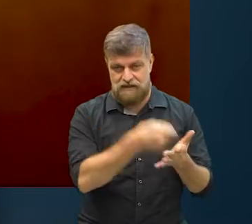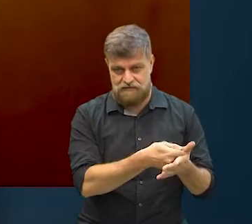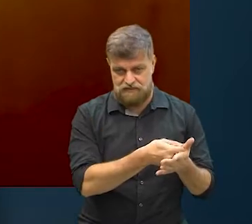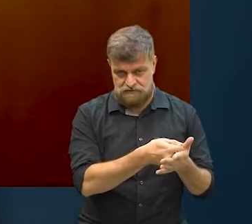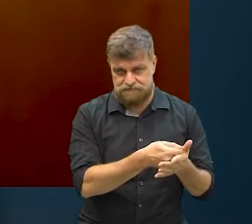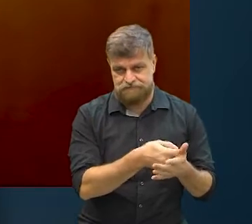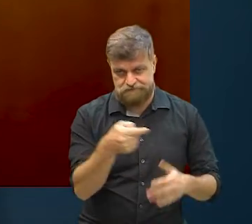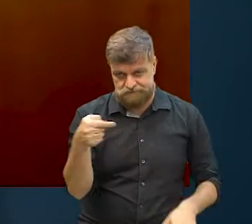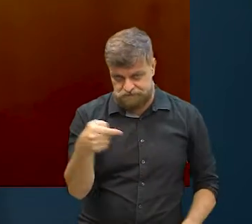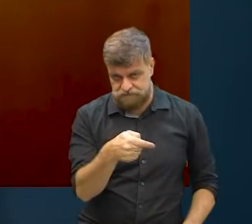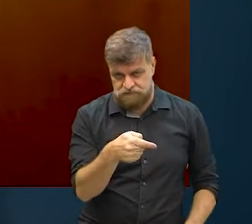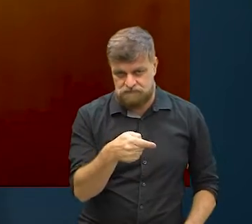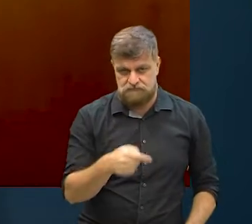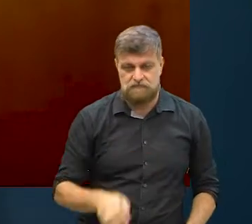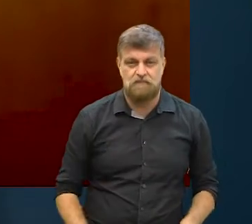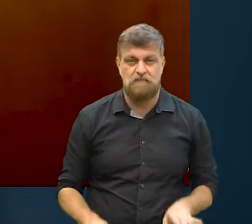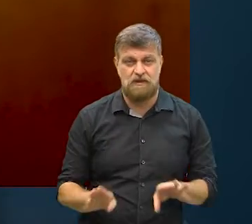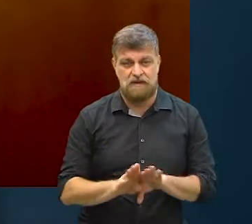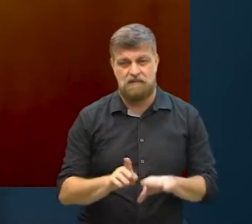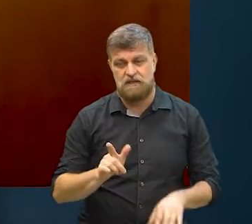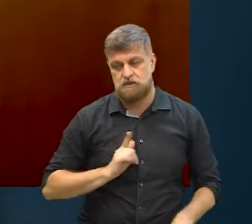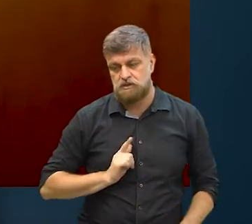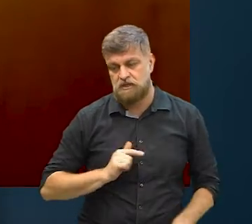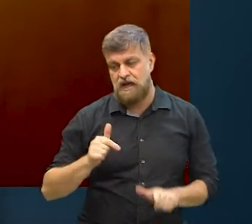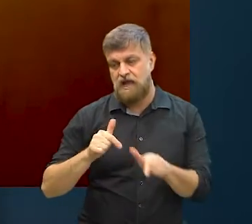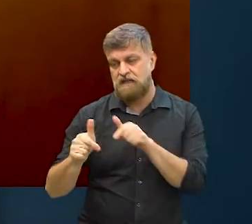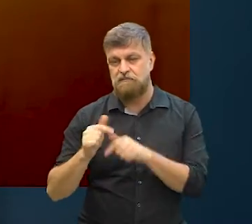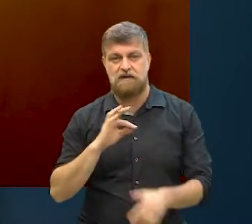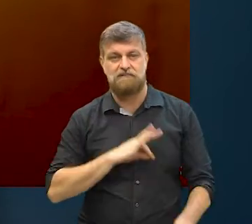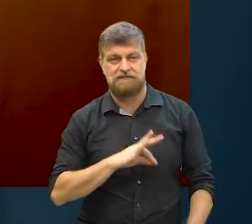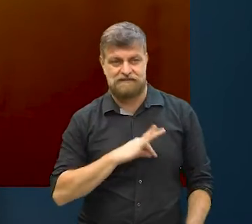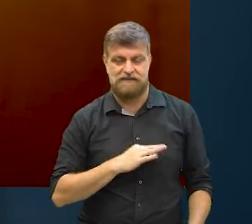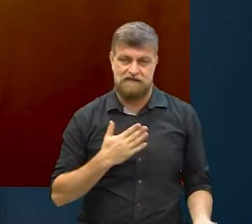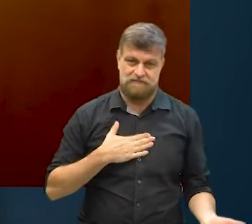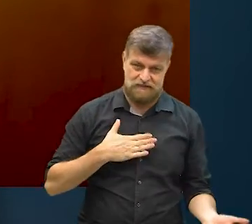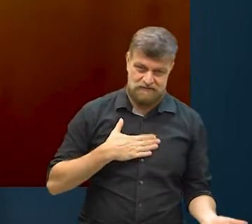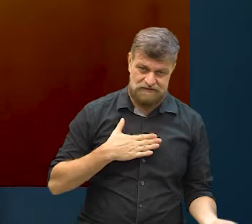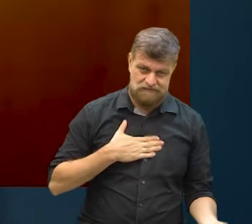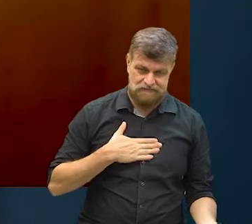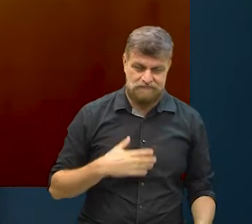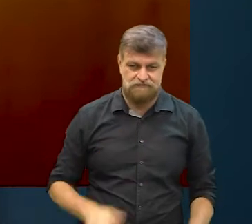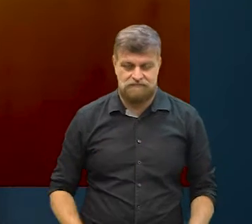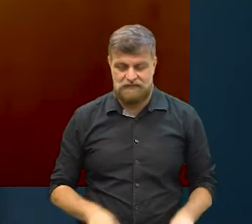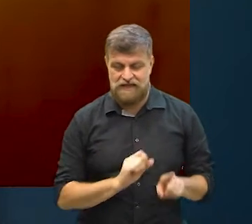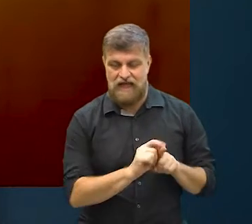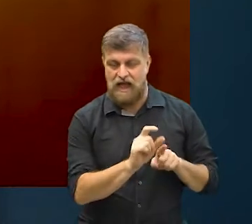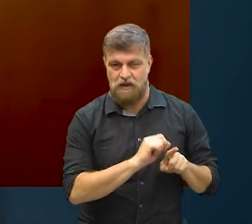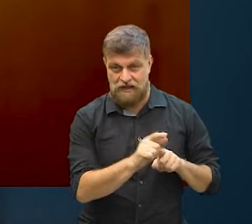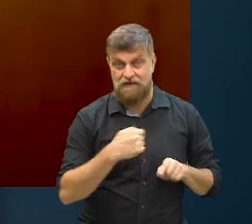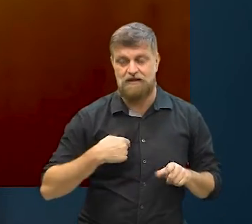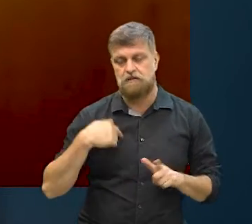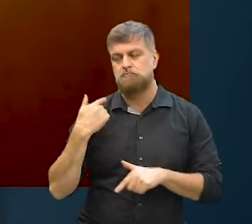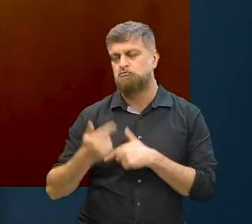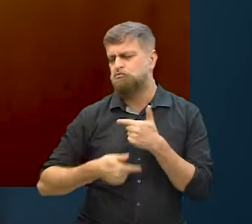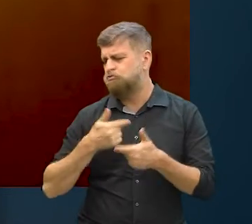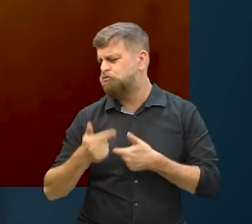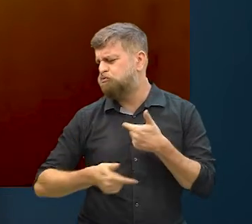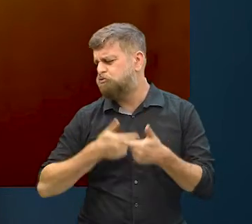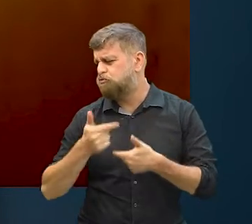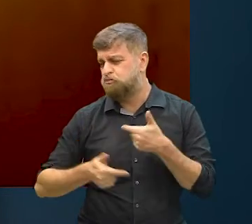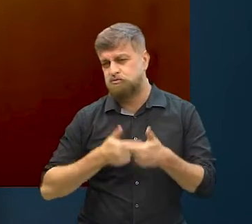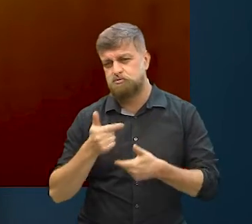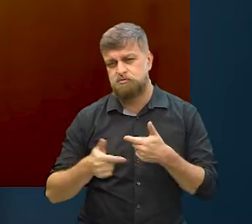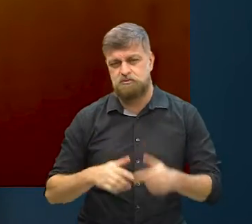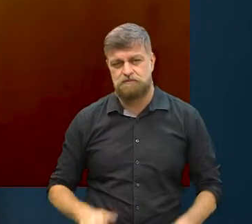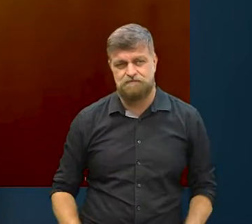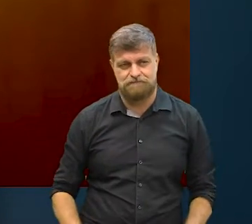pagar a a máquina e tinha que trabalhar para poder entrar alguma coisa, né? Então eu trabalhei muito, muito,